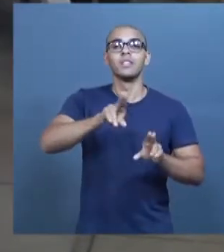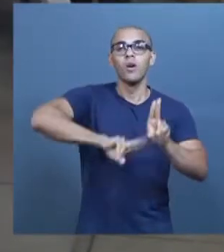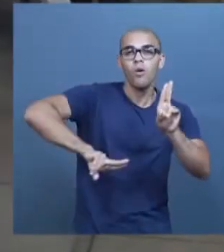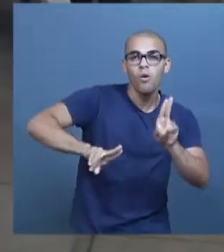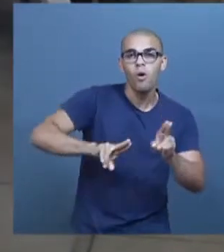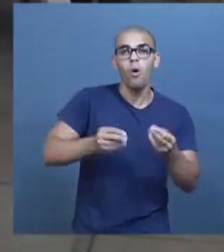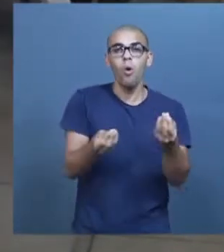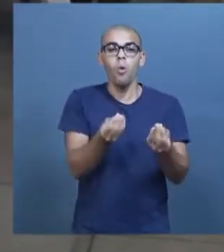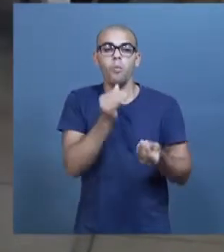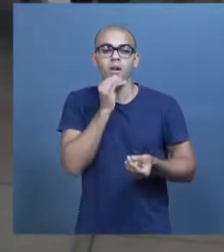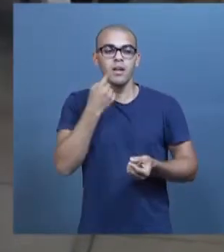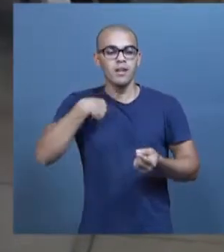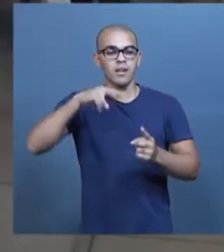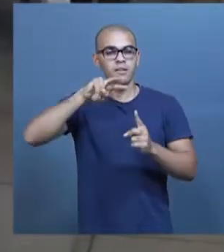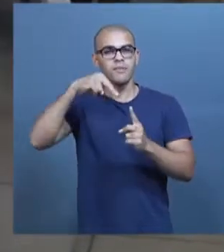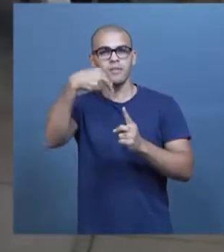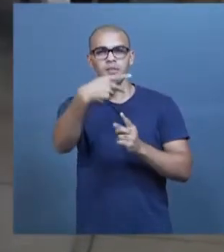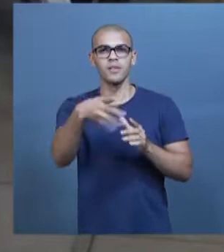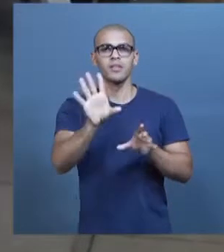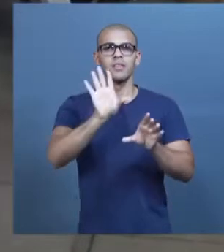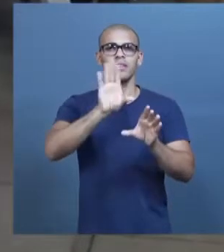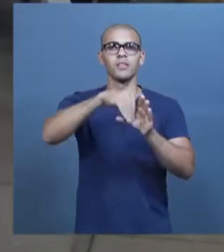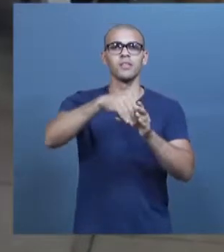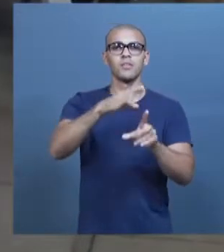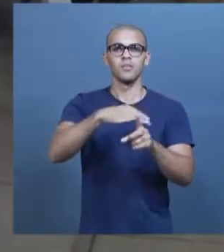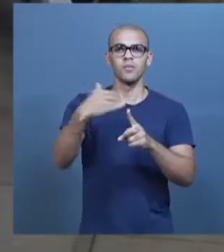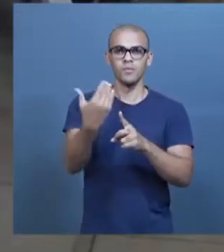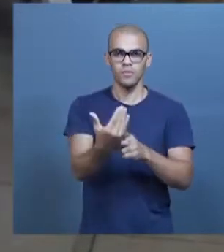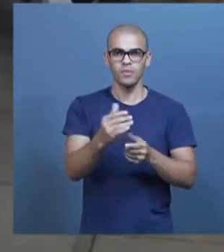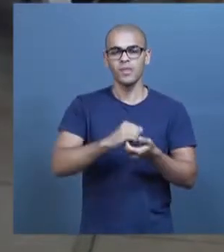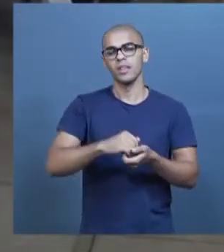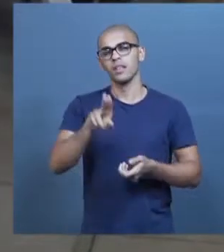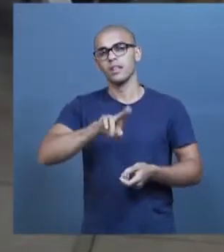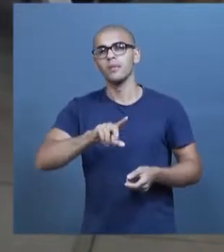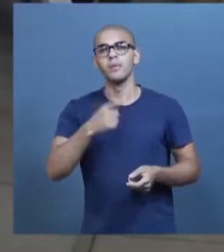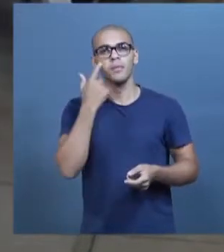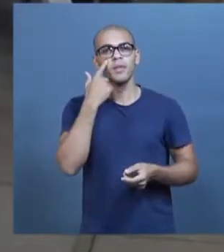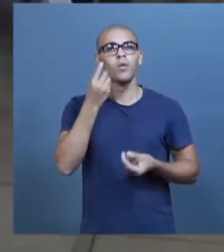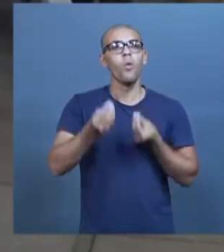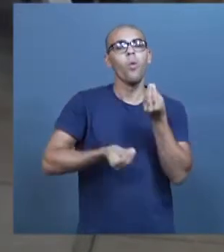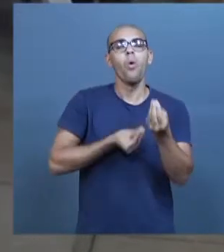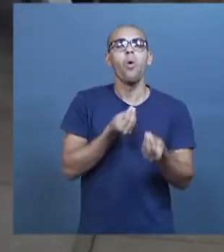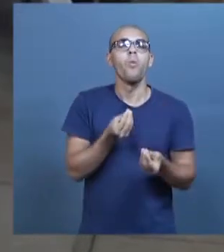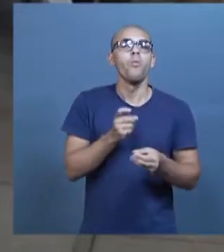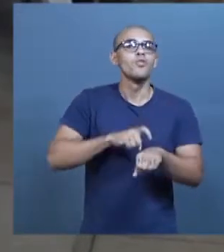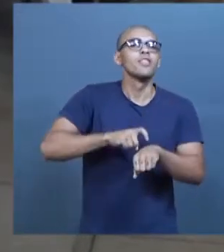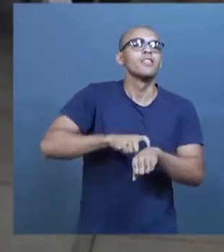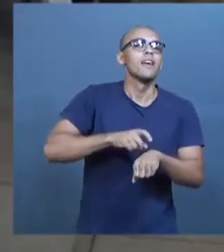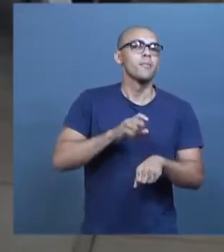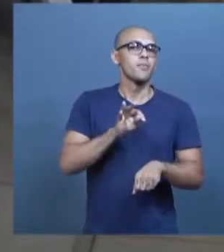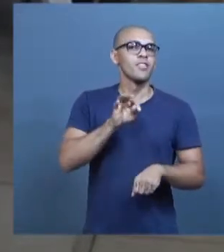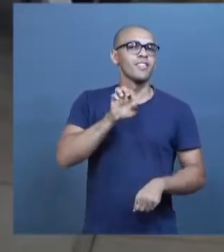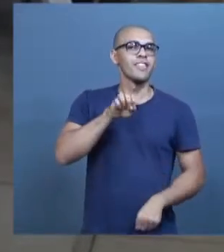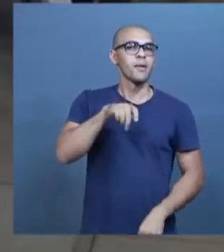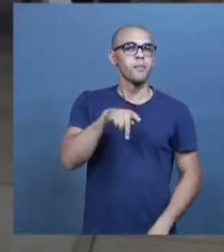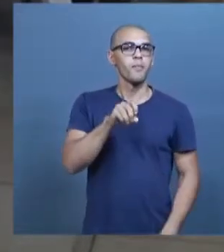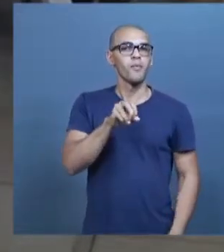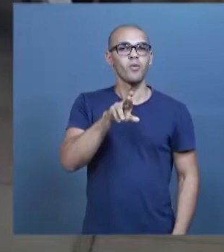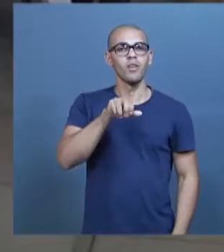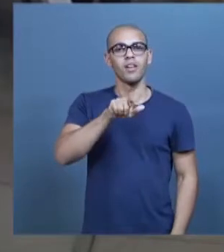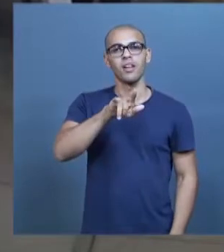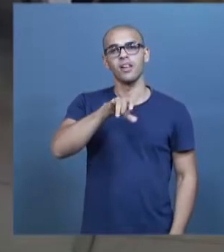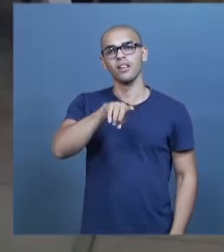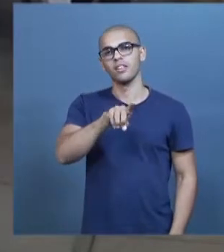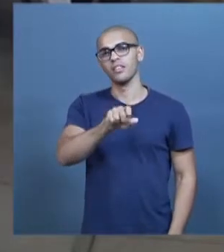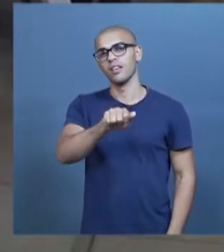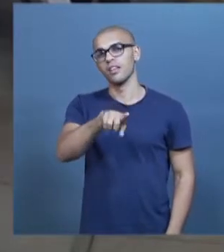comunidade universitária. Também tivemos o professor Clênio falando sobre tempos e temporalidades, nos apresentando como administrar o